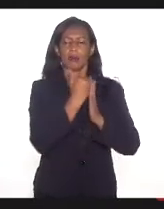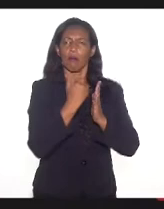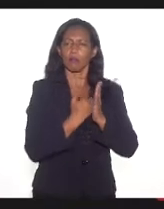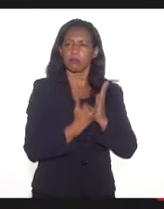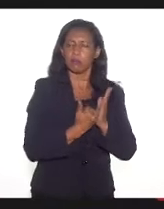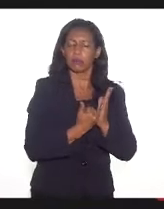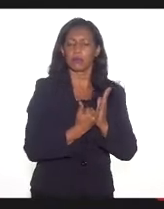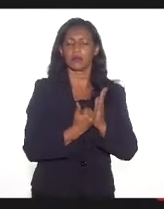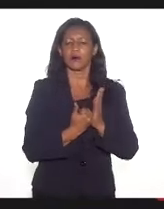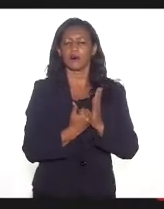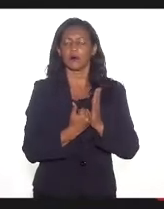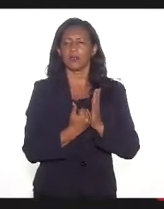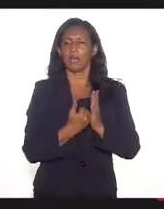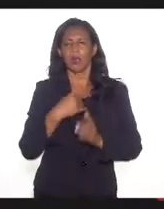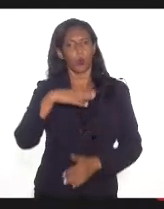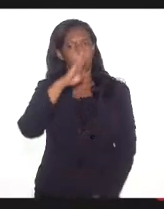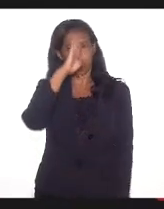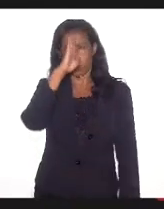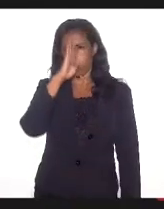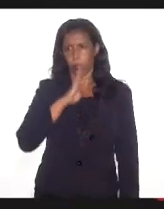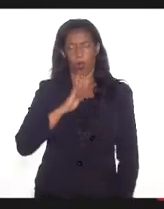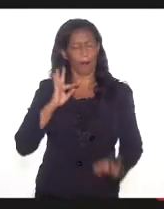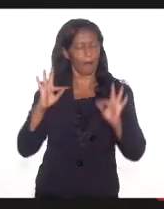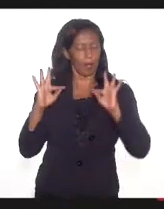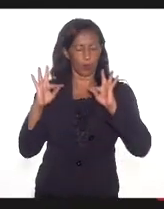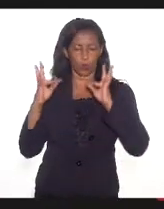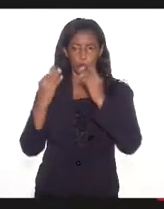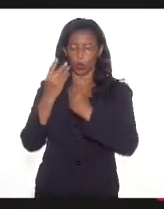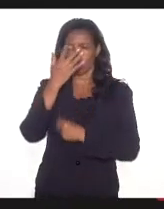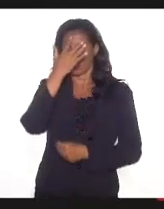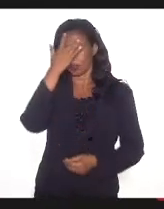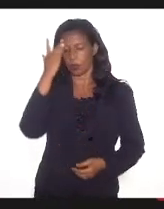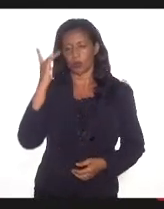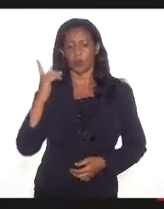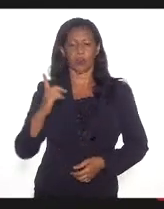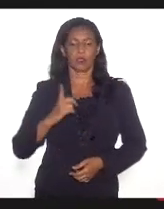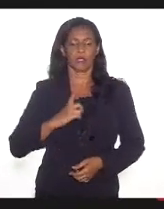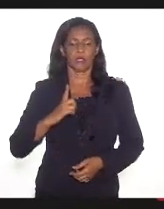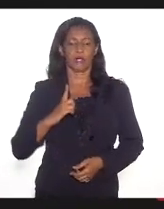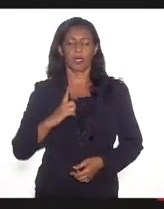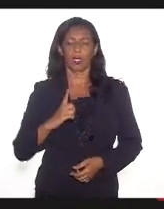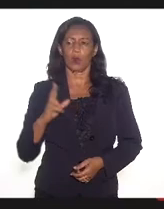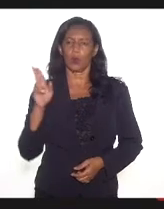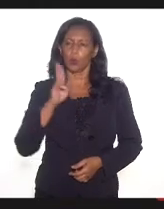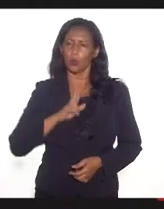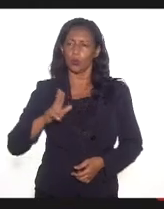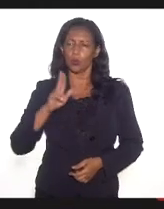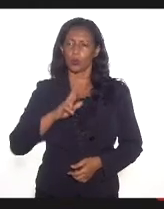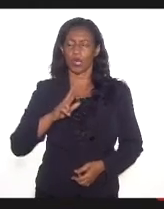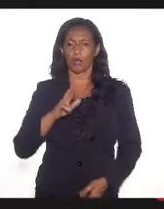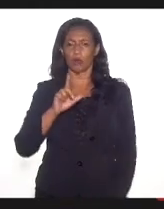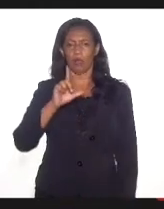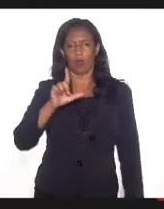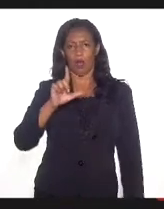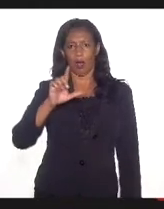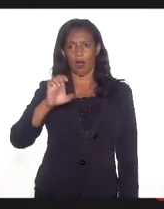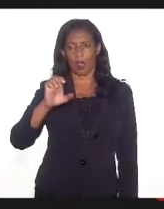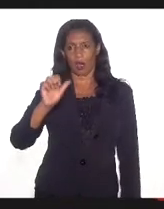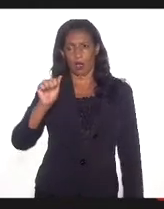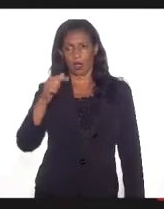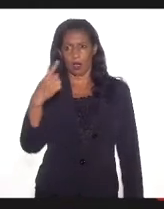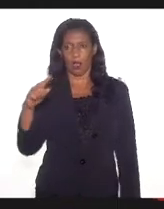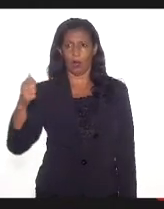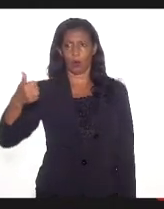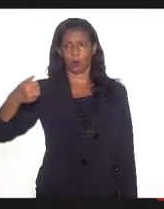é gratuito para toda a população. A gente tem usado a Leão 13 para poder